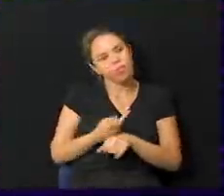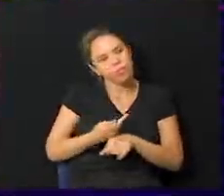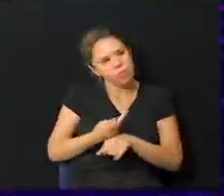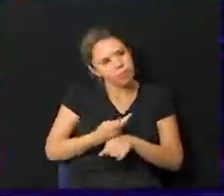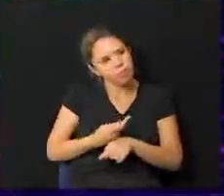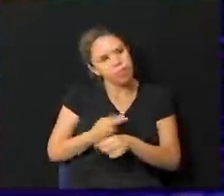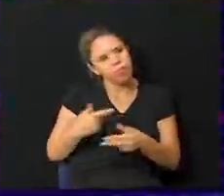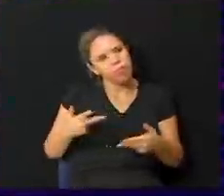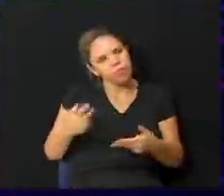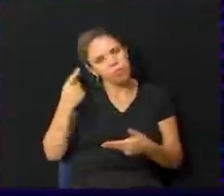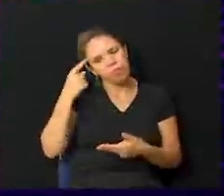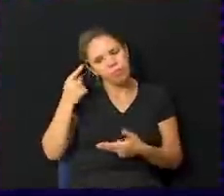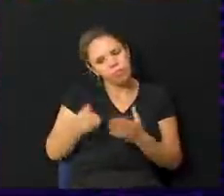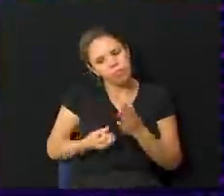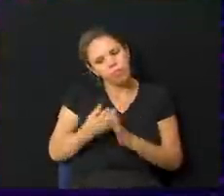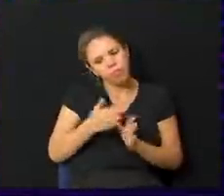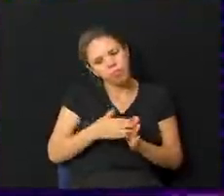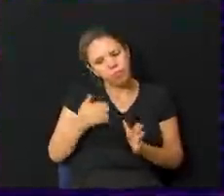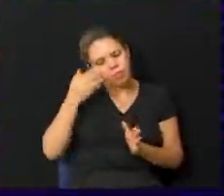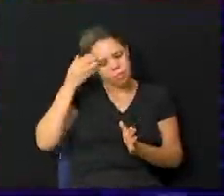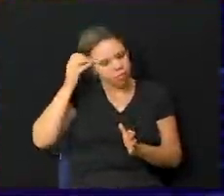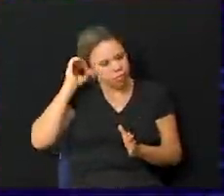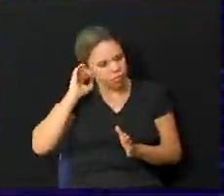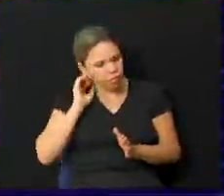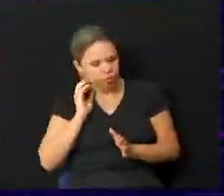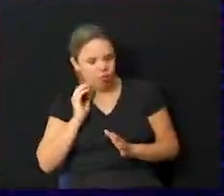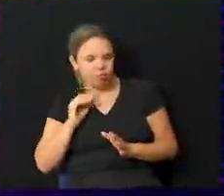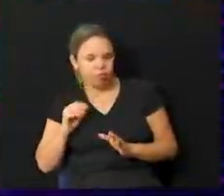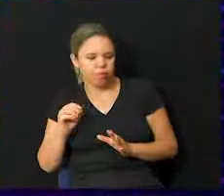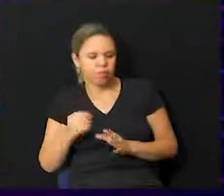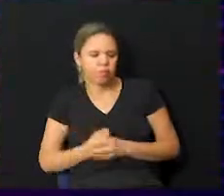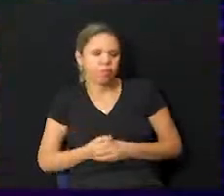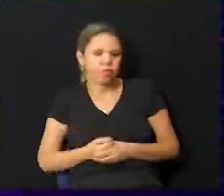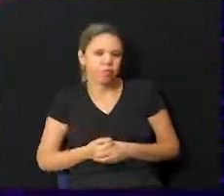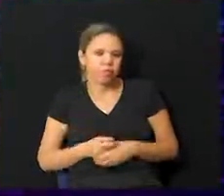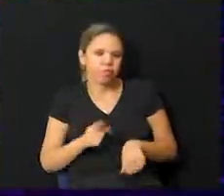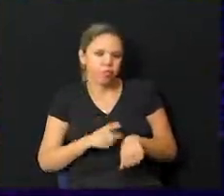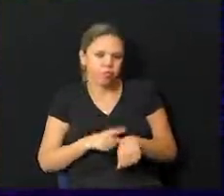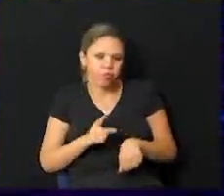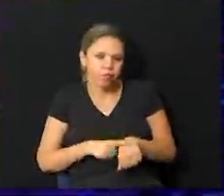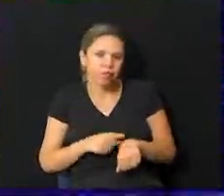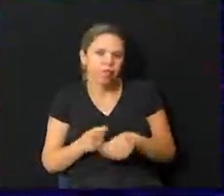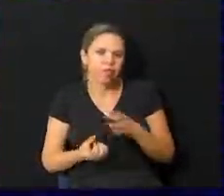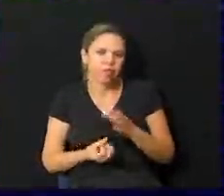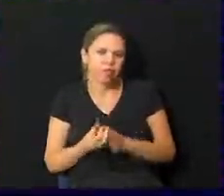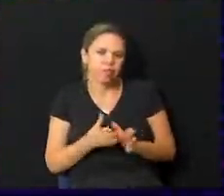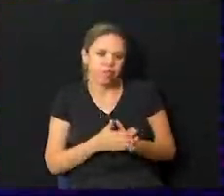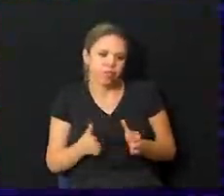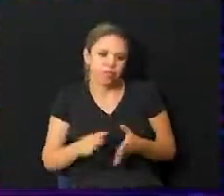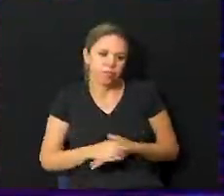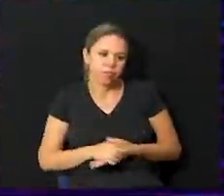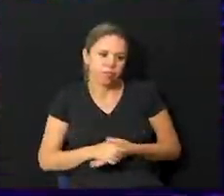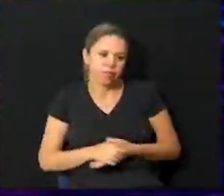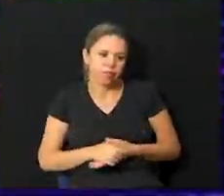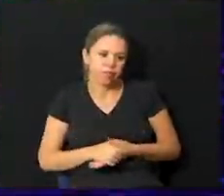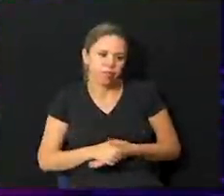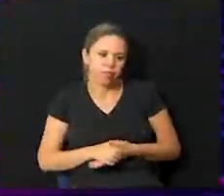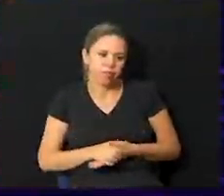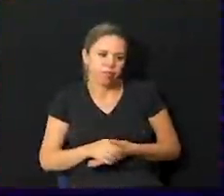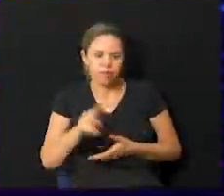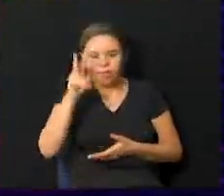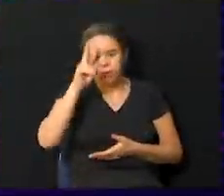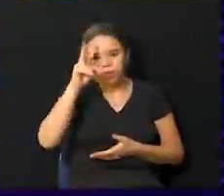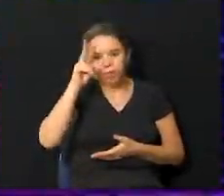procuro essas situações criativas para imergir nos momentos de criação